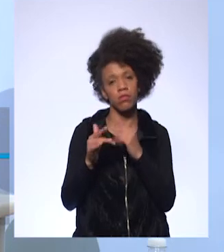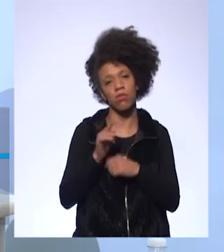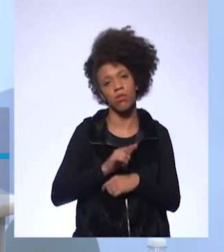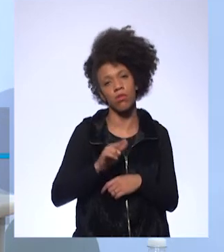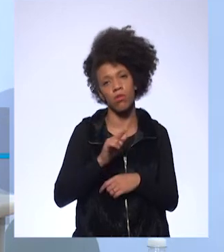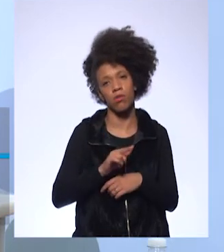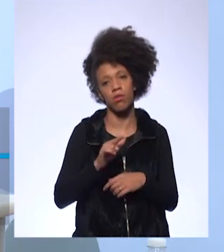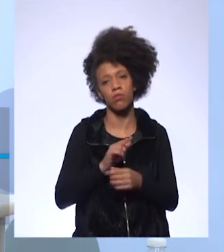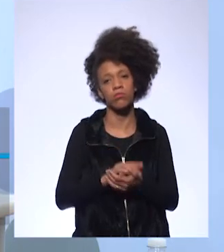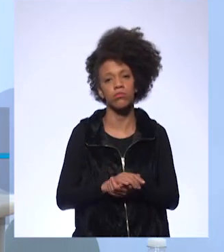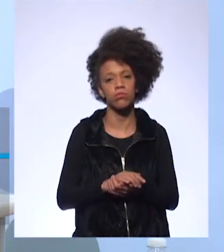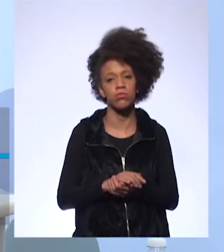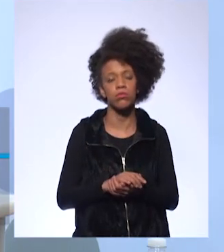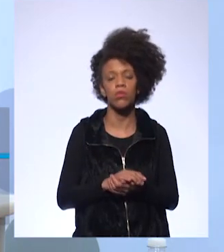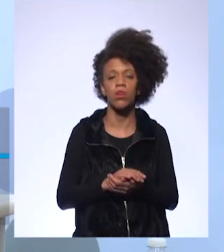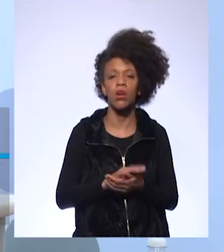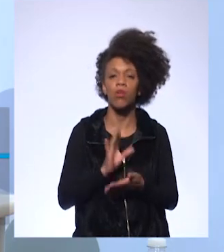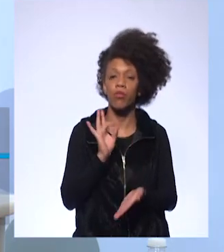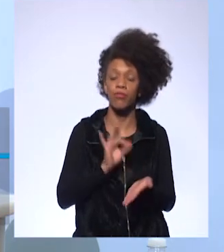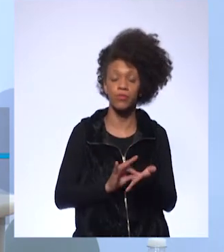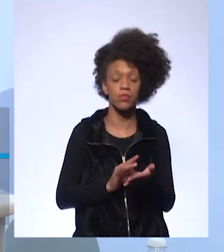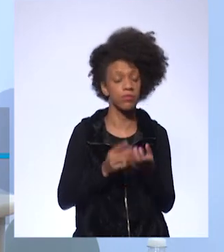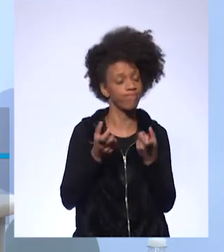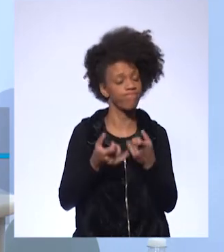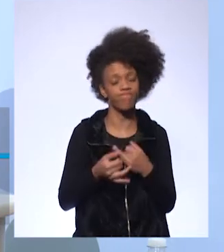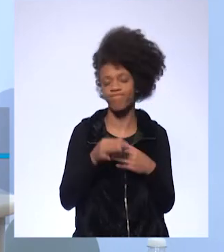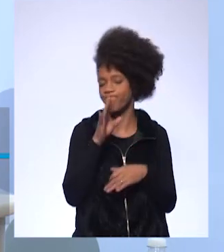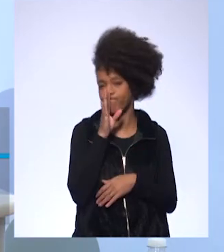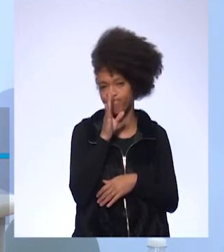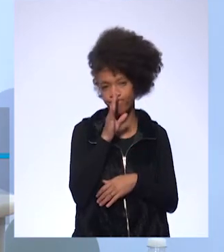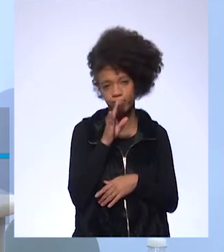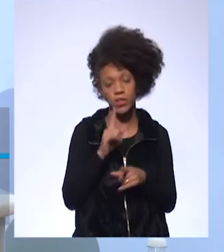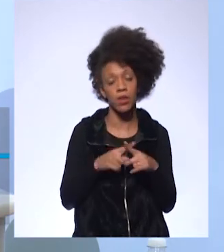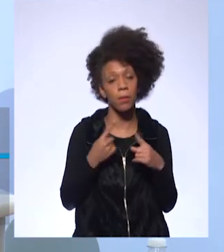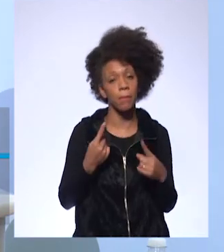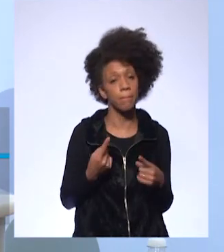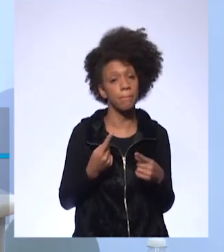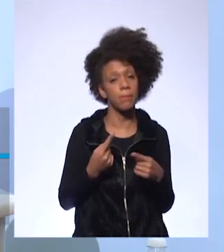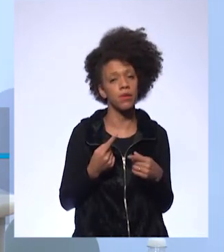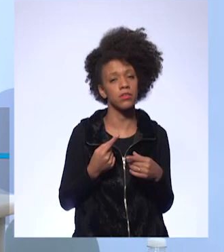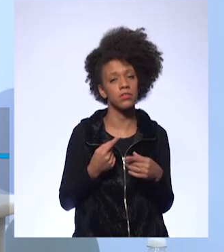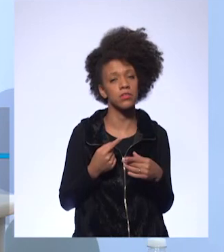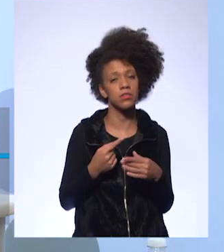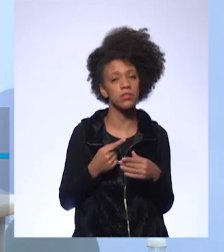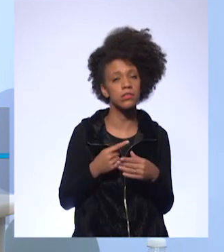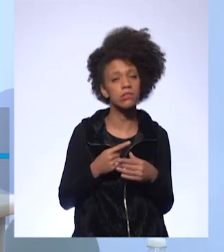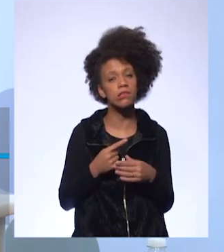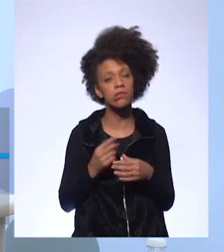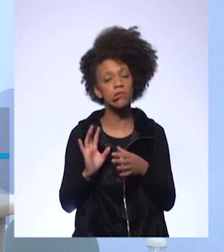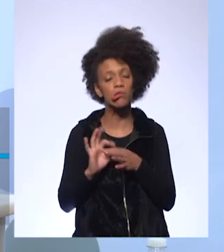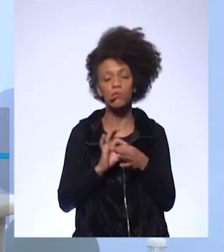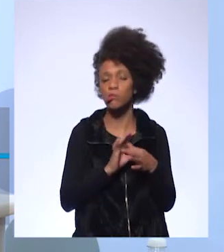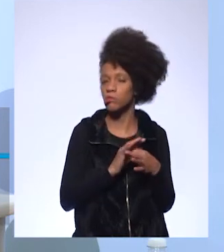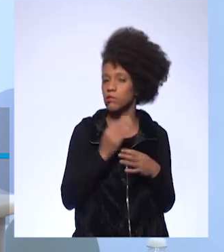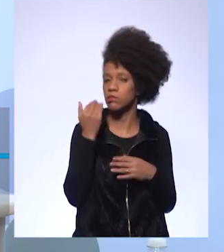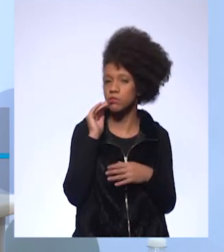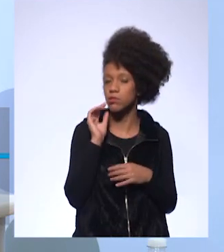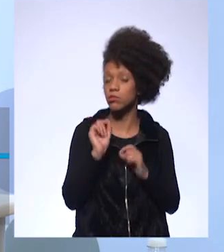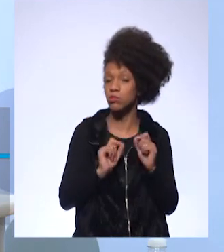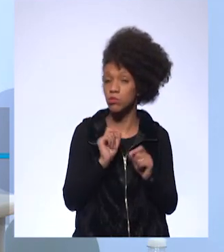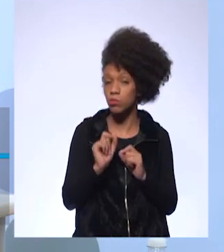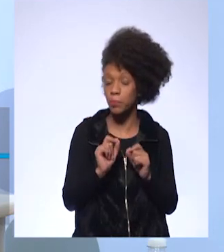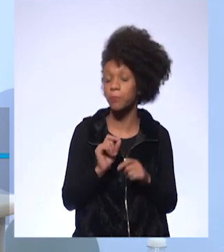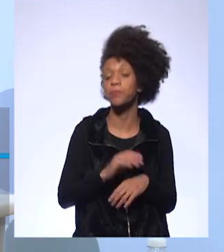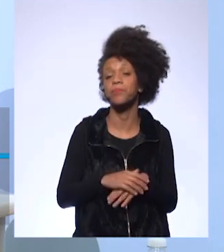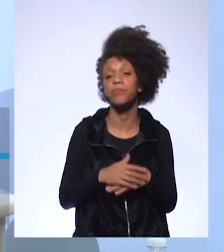que oficialmente não é falado isso, mas, entre linhas, se dá a entender que um dos motivos é esse. Tem